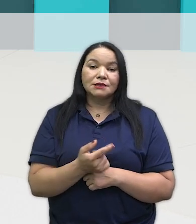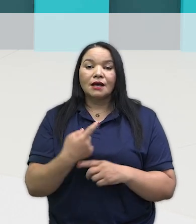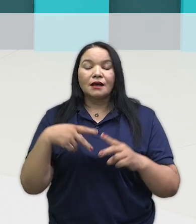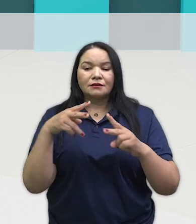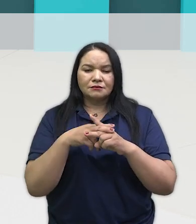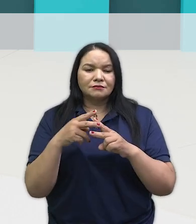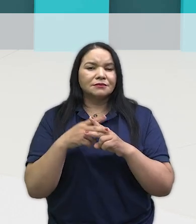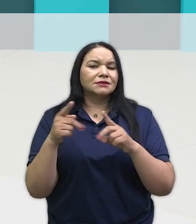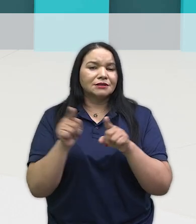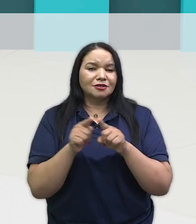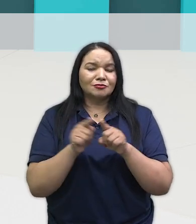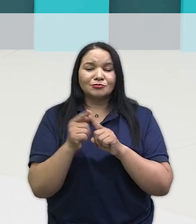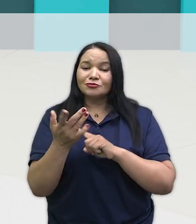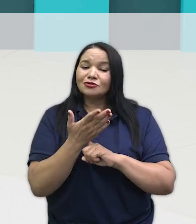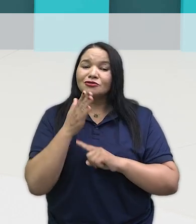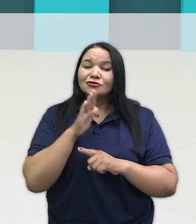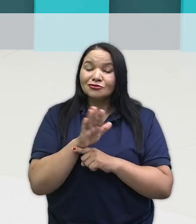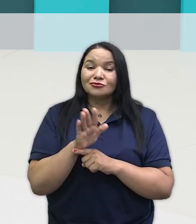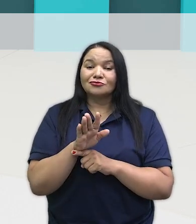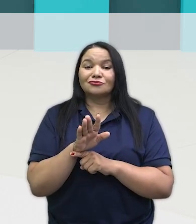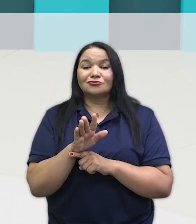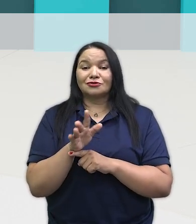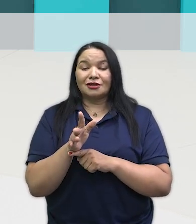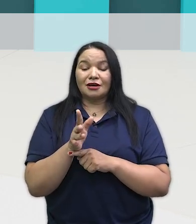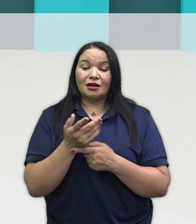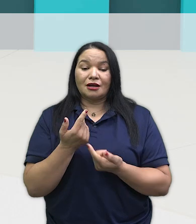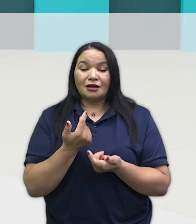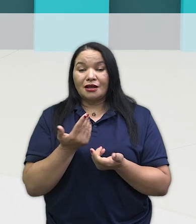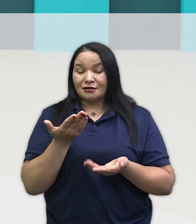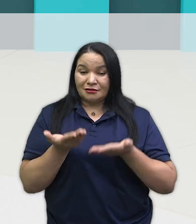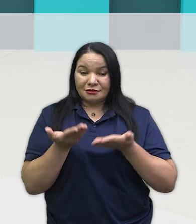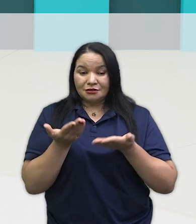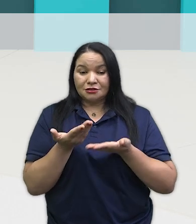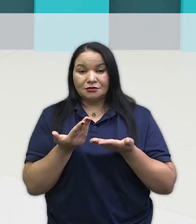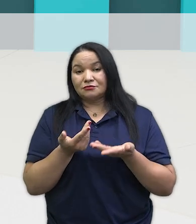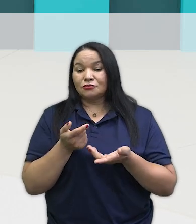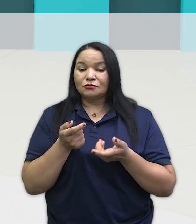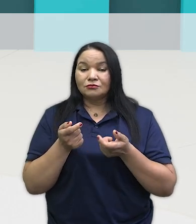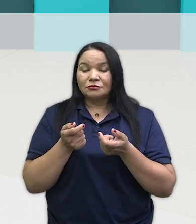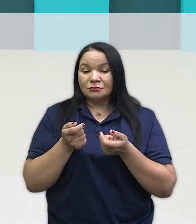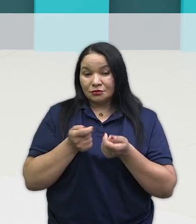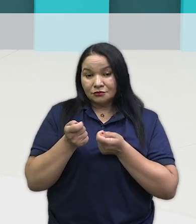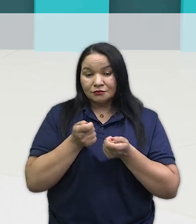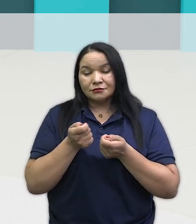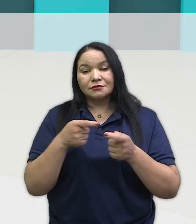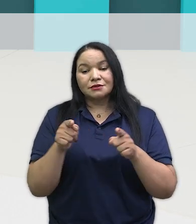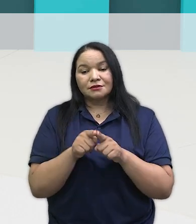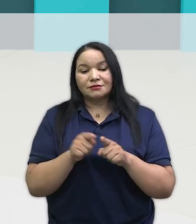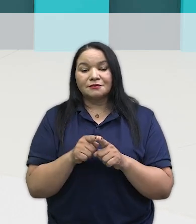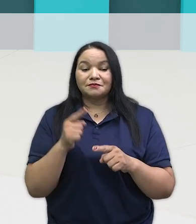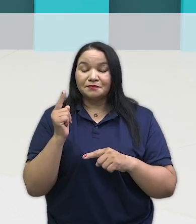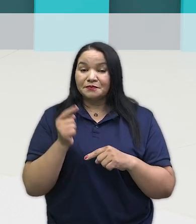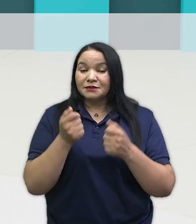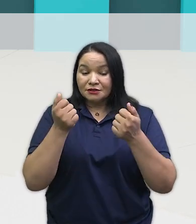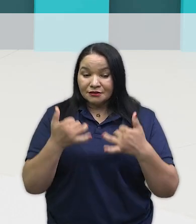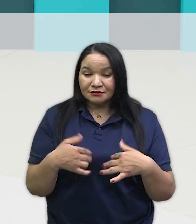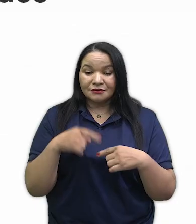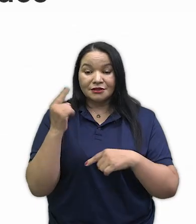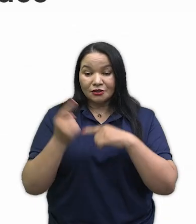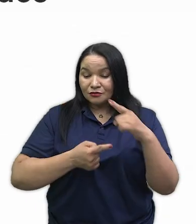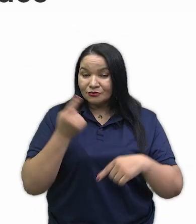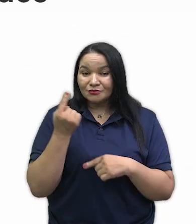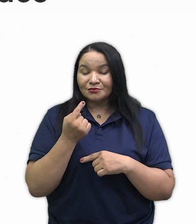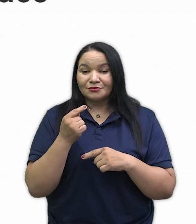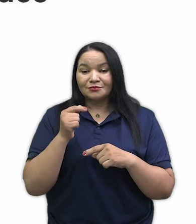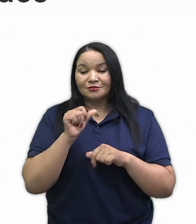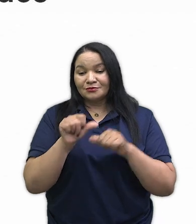é uma forma de alcançar esse nível de excelência. Então, assim, a gente fala aqui sobre a transformação de